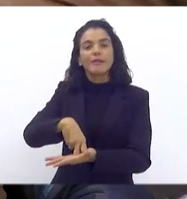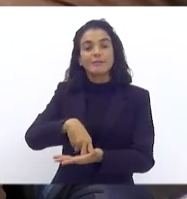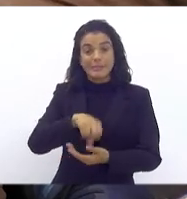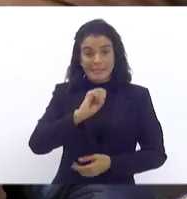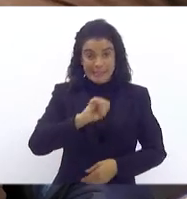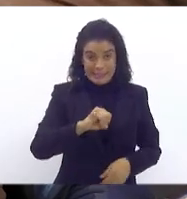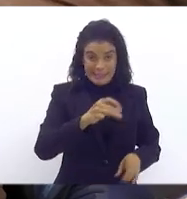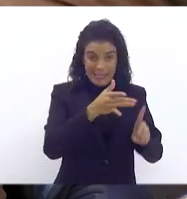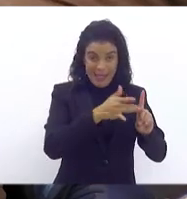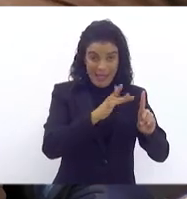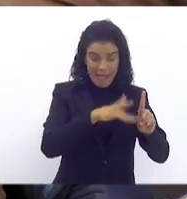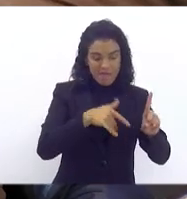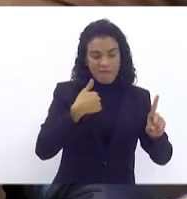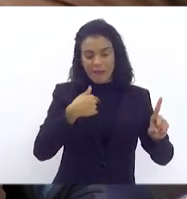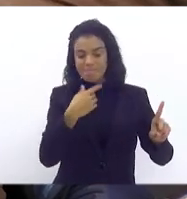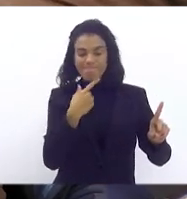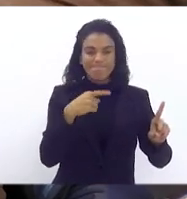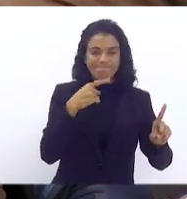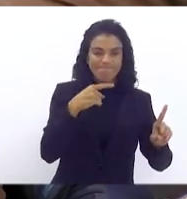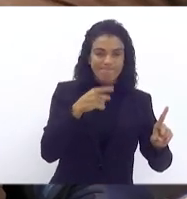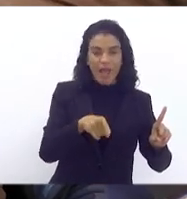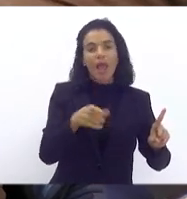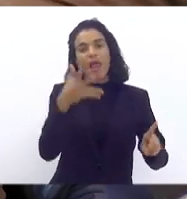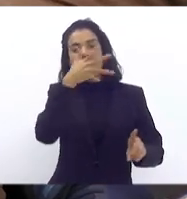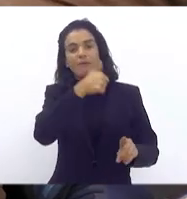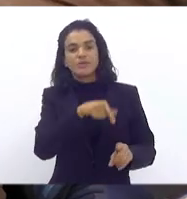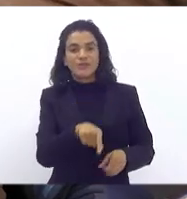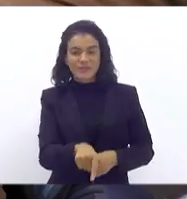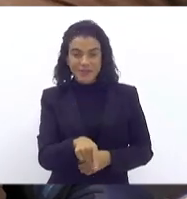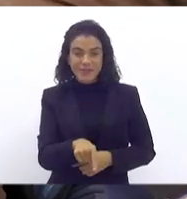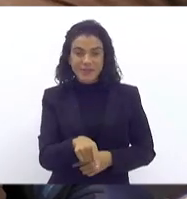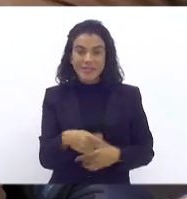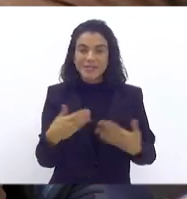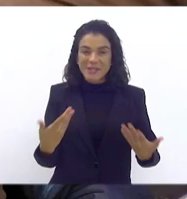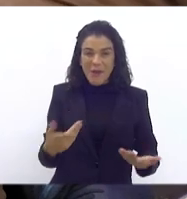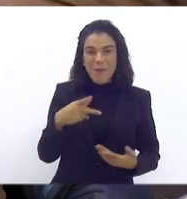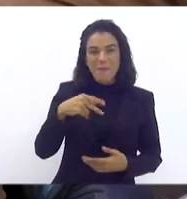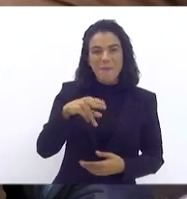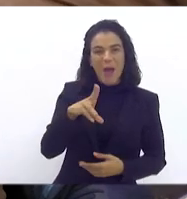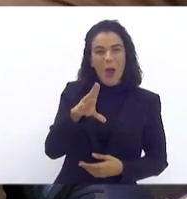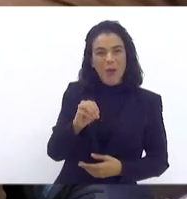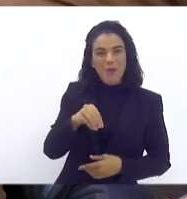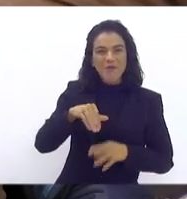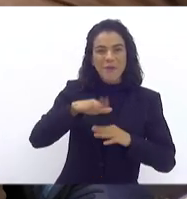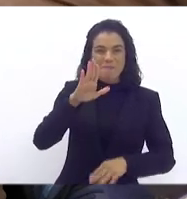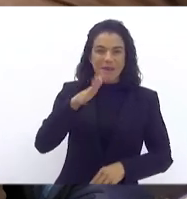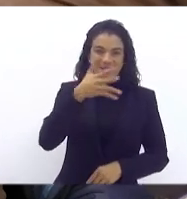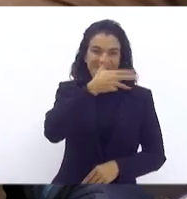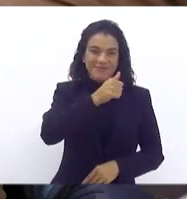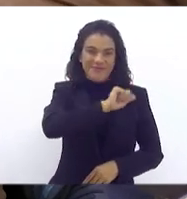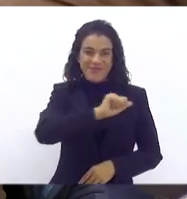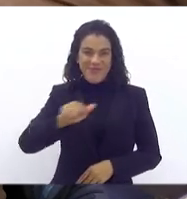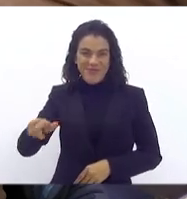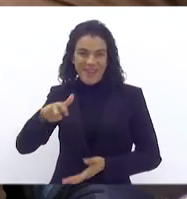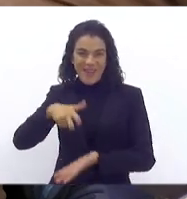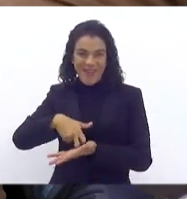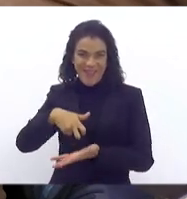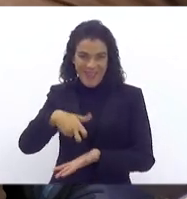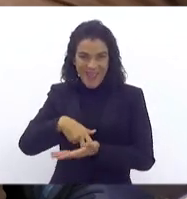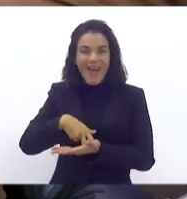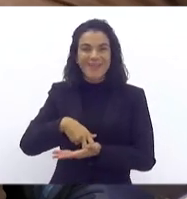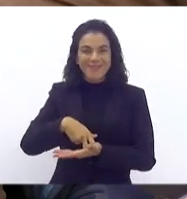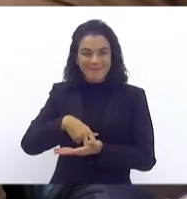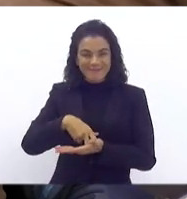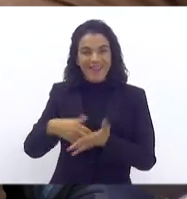se a vítima não confirma o reconhecimento em juízo ele é absolvido e curiosamente o Paulo foi mais absolvido do que condenado até a o